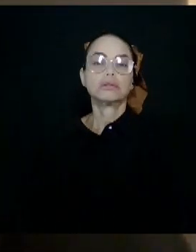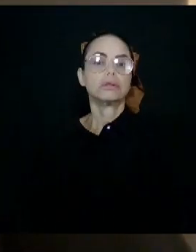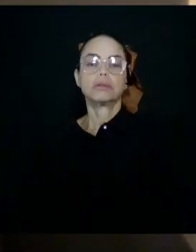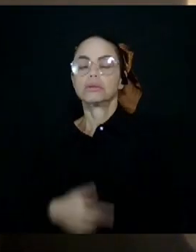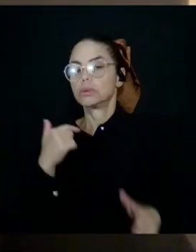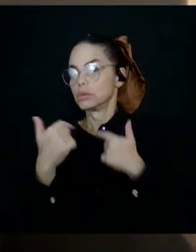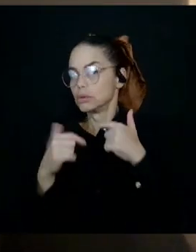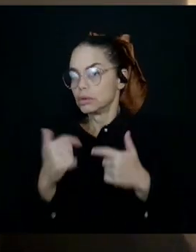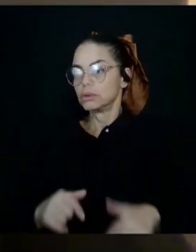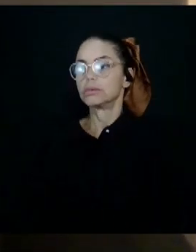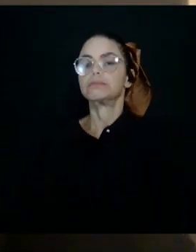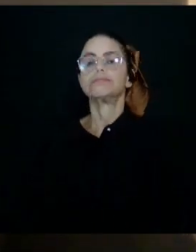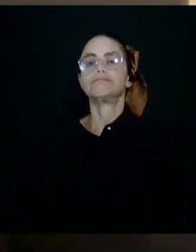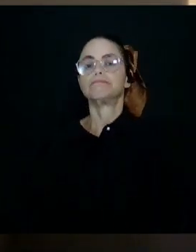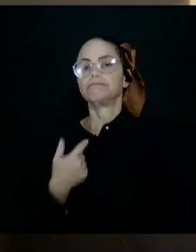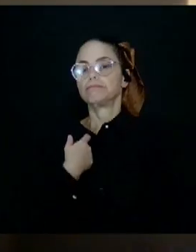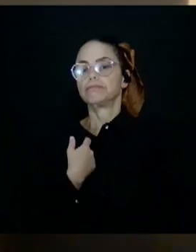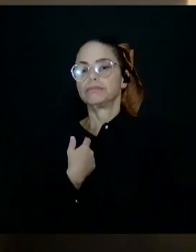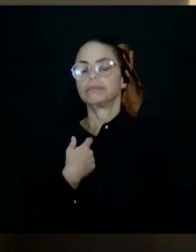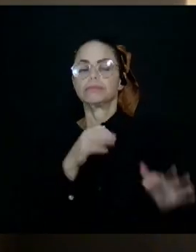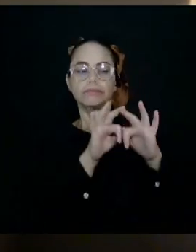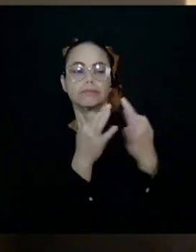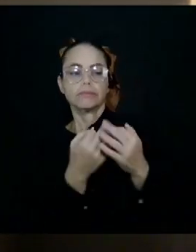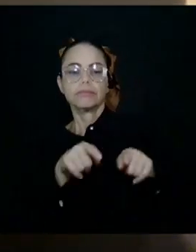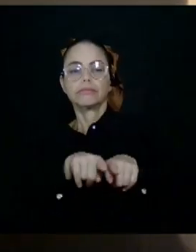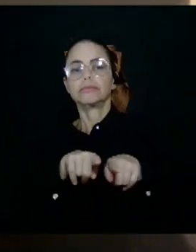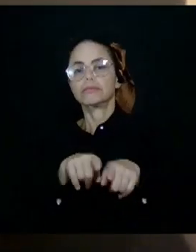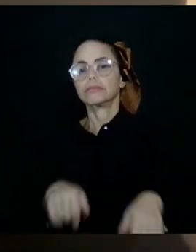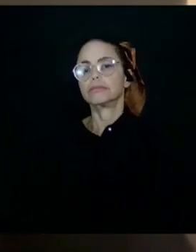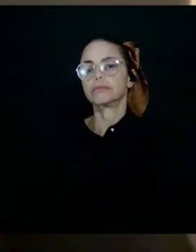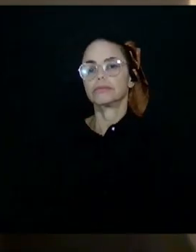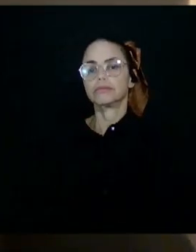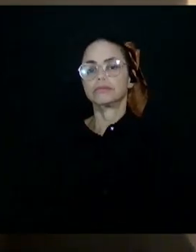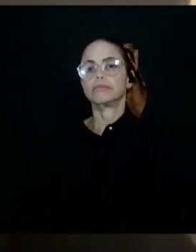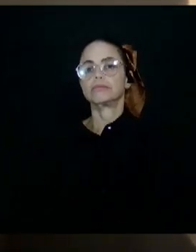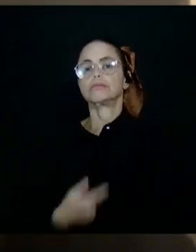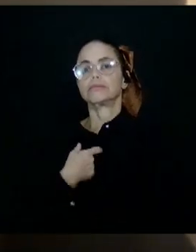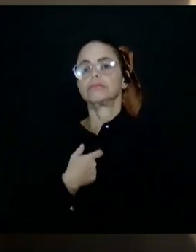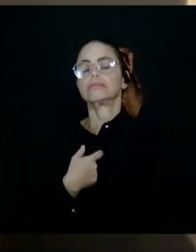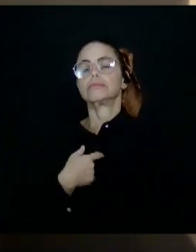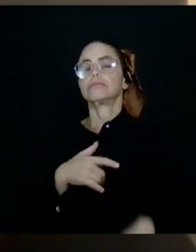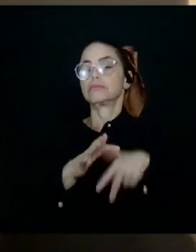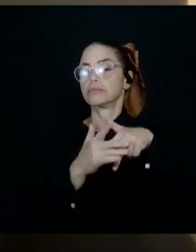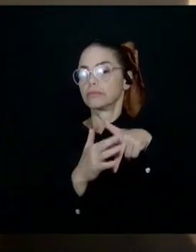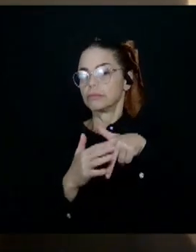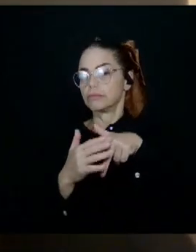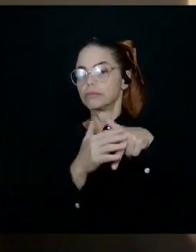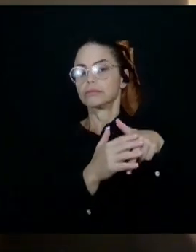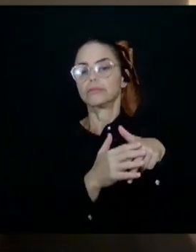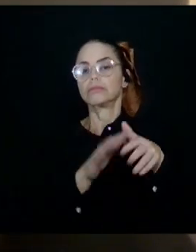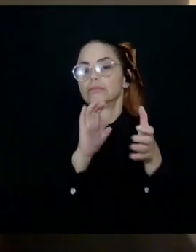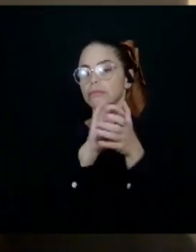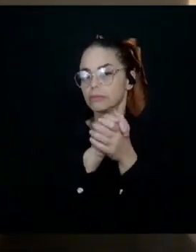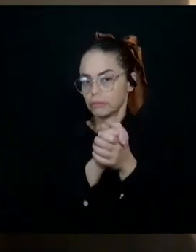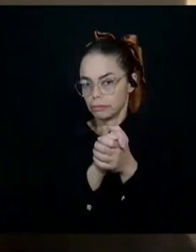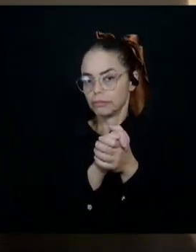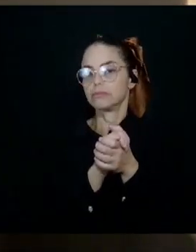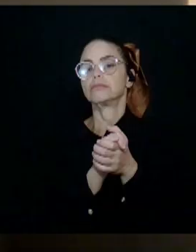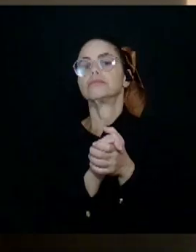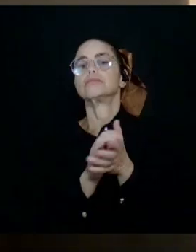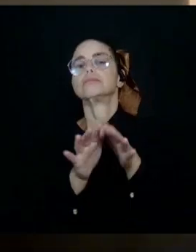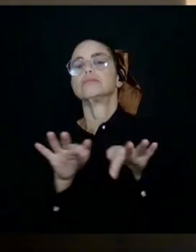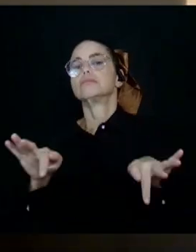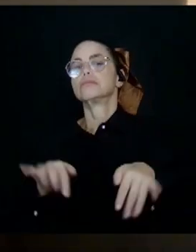vezes nas famílias também. Uhum. Eu atendo muitos pacientes, por exemplo, que os casamentos terminaram e tal, e muitas